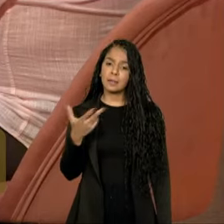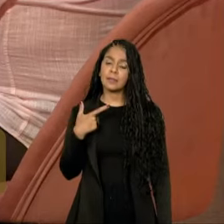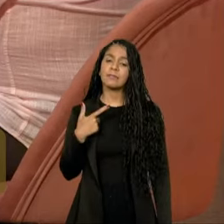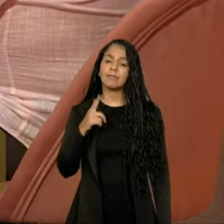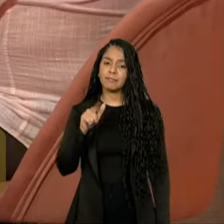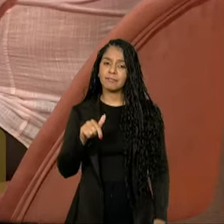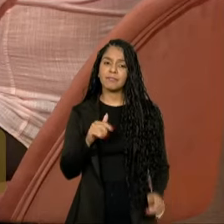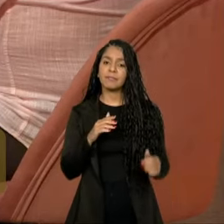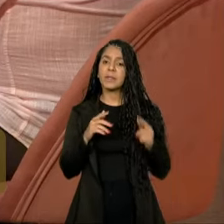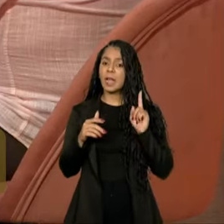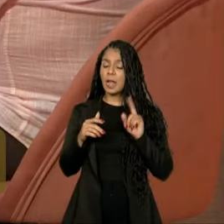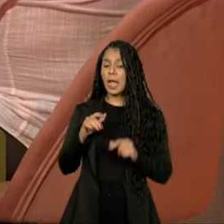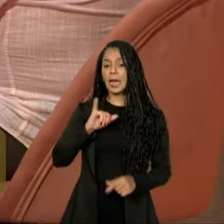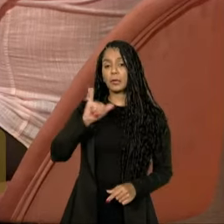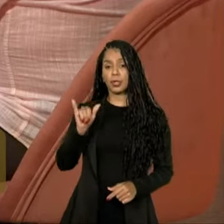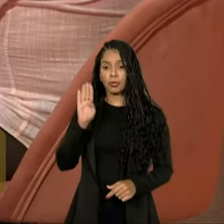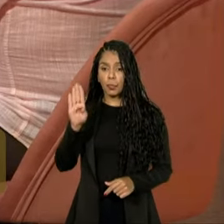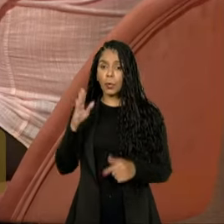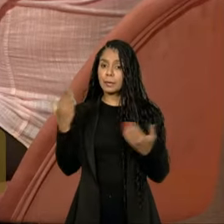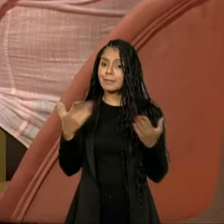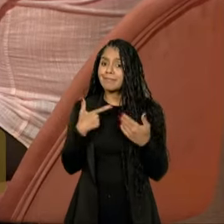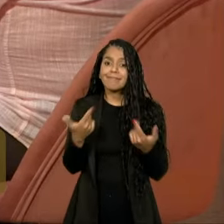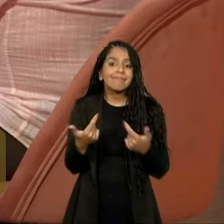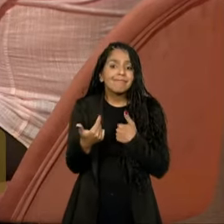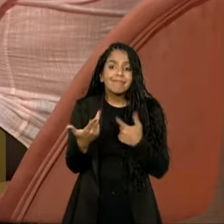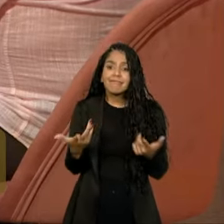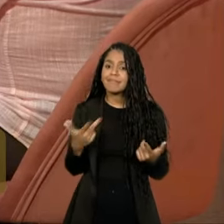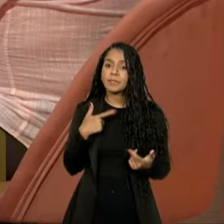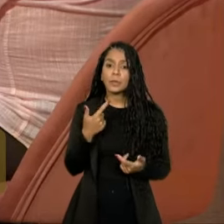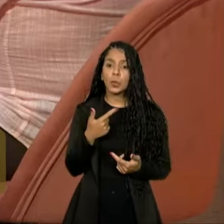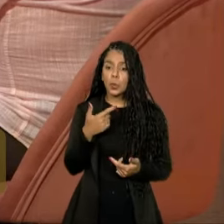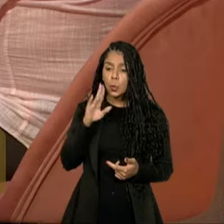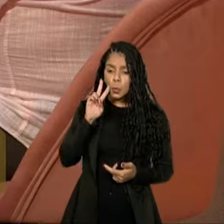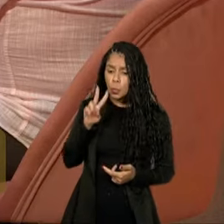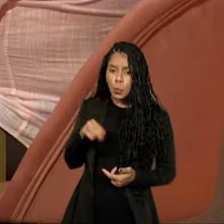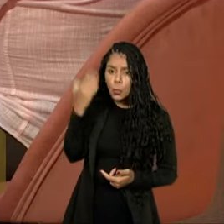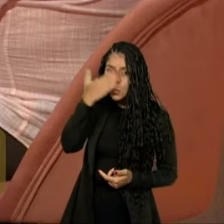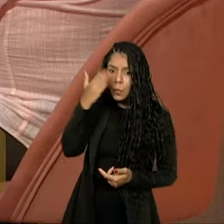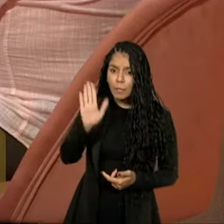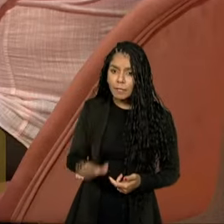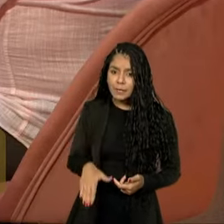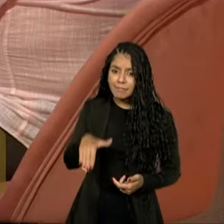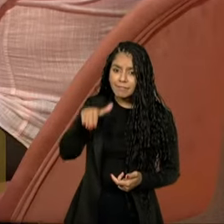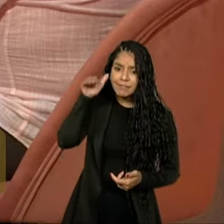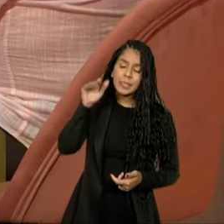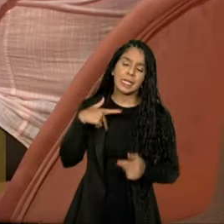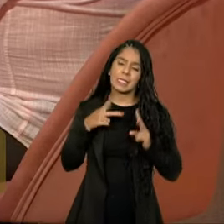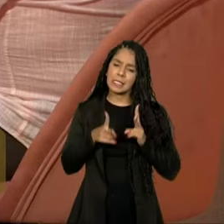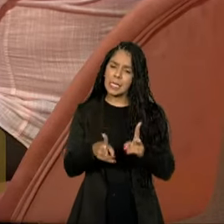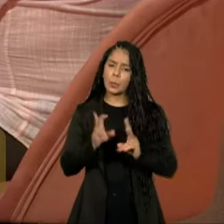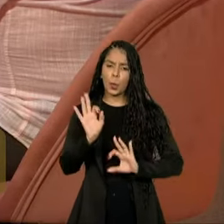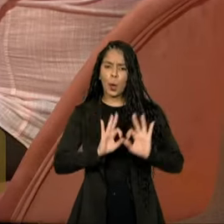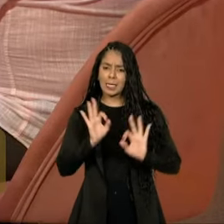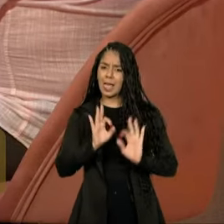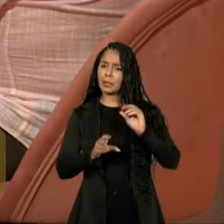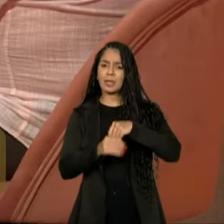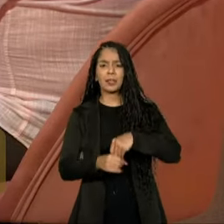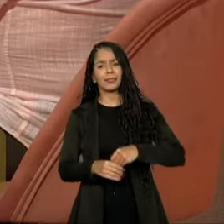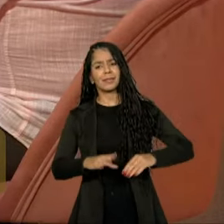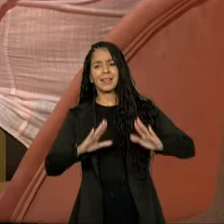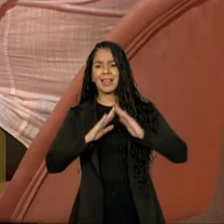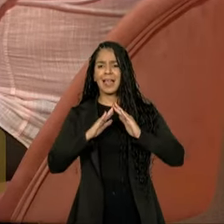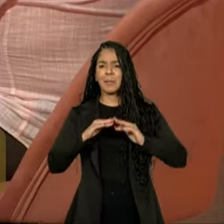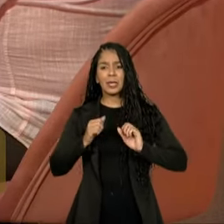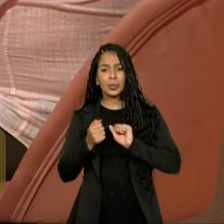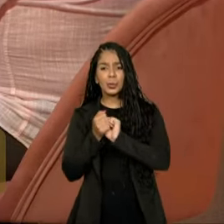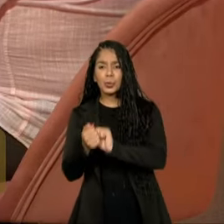no Marços ali, no Jardim Botânico. E eu quase não via as crianças pequenas, assim. Eu sempre deixei tudo organizadinho dentro de casa, mas, assim, estar